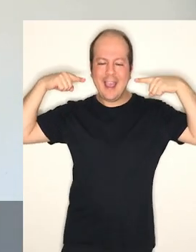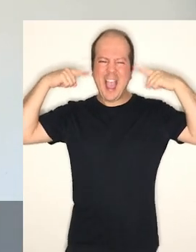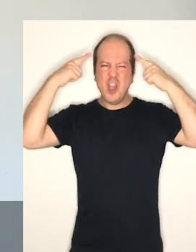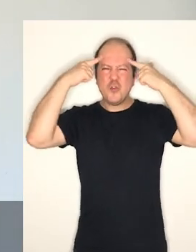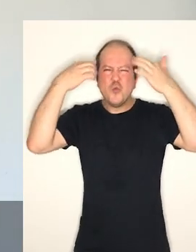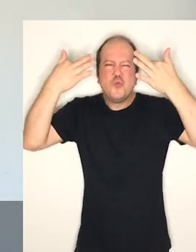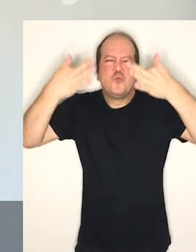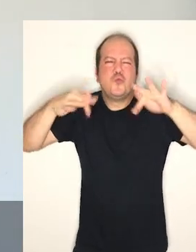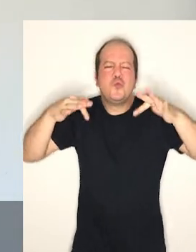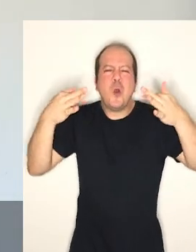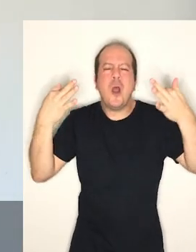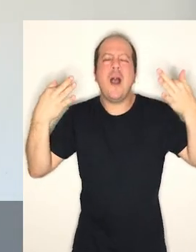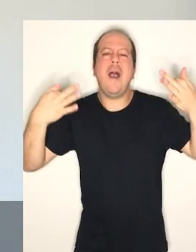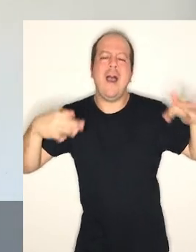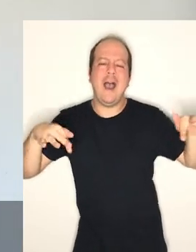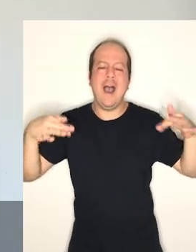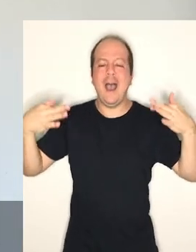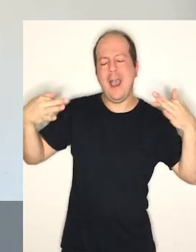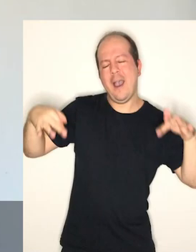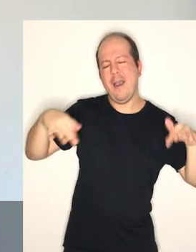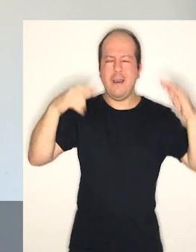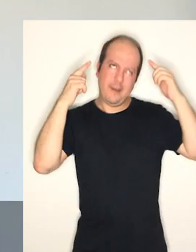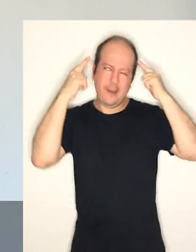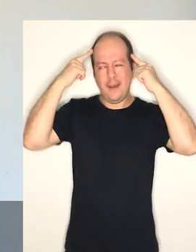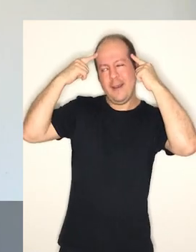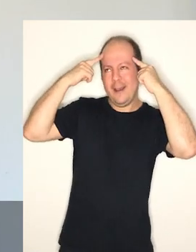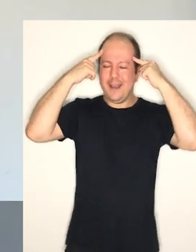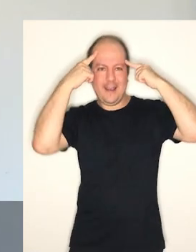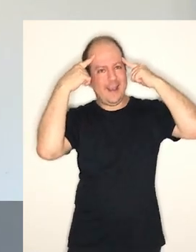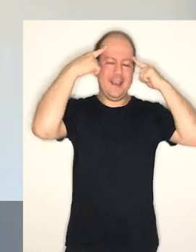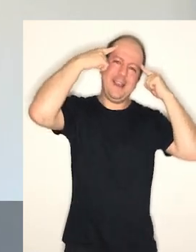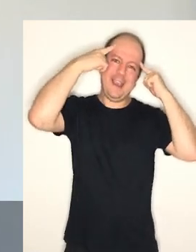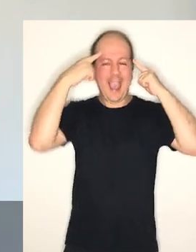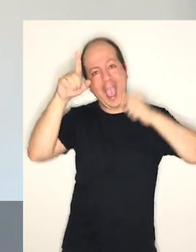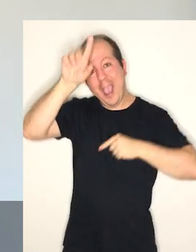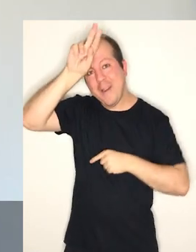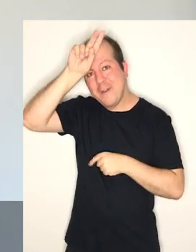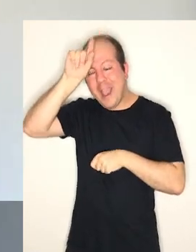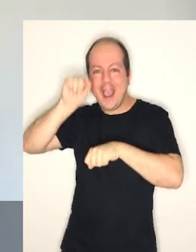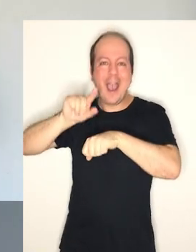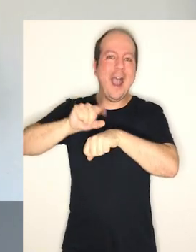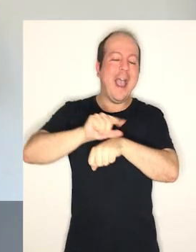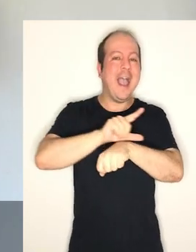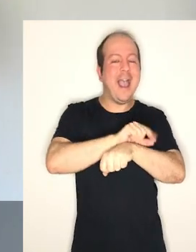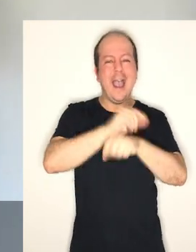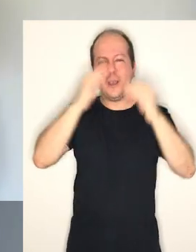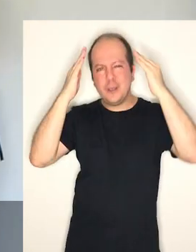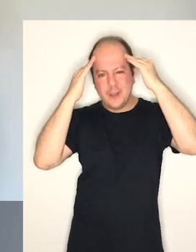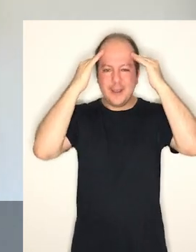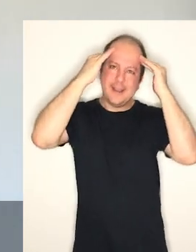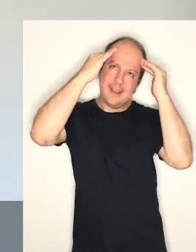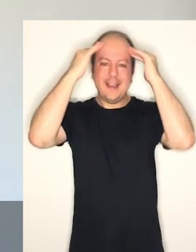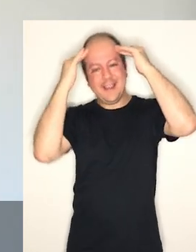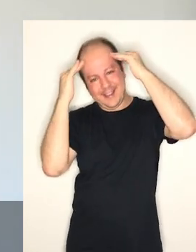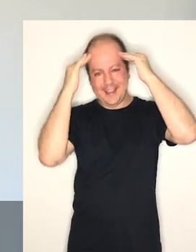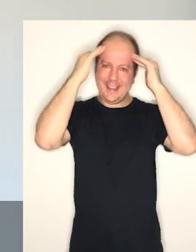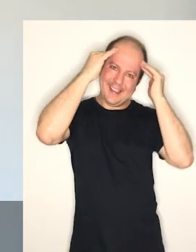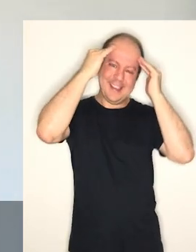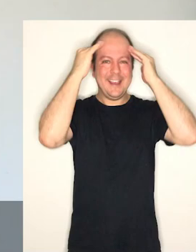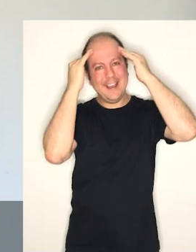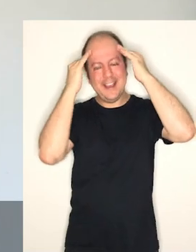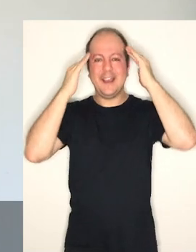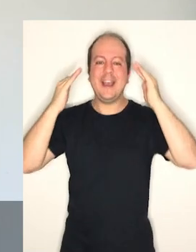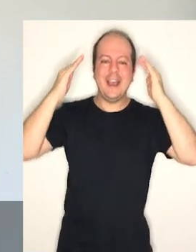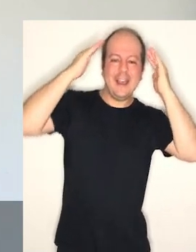na cabeça que lhe deu. Arrocha, arrocha, arrocha, formiguinha, põe a mão na cabeça e